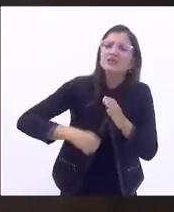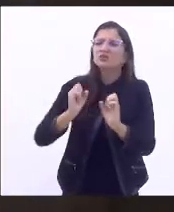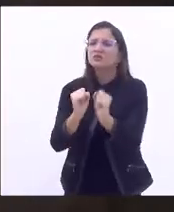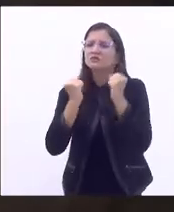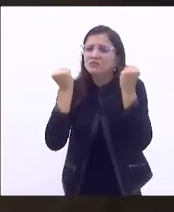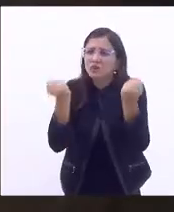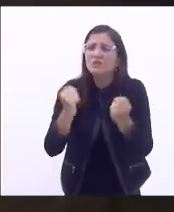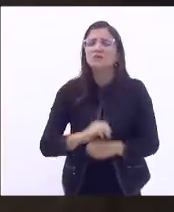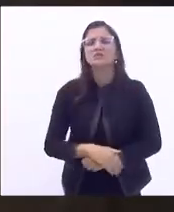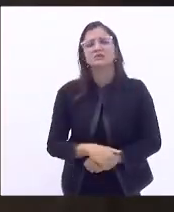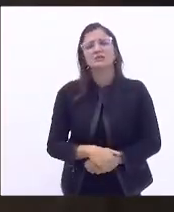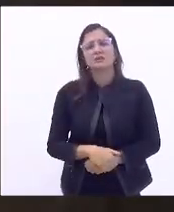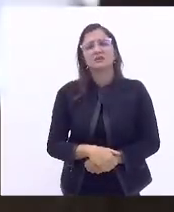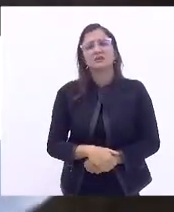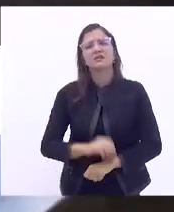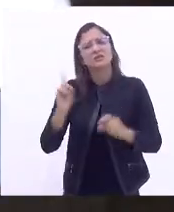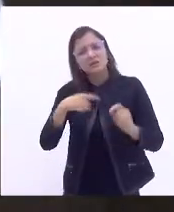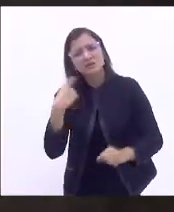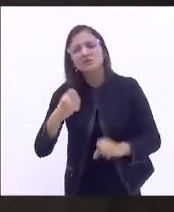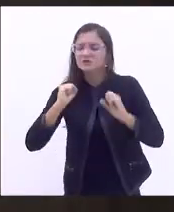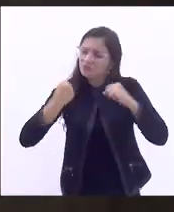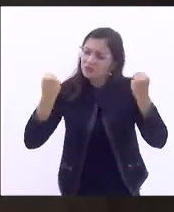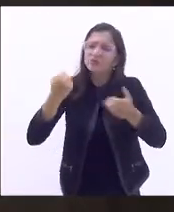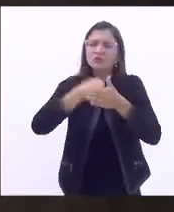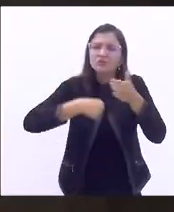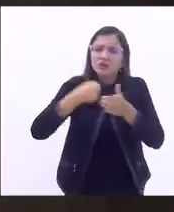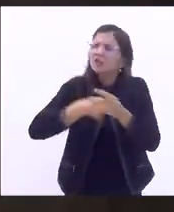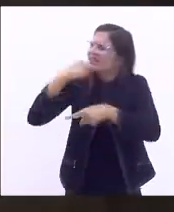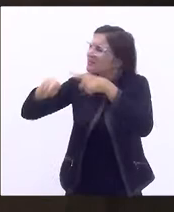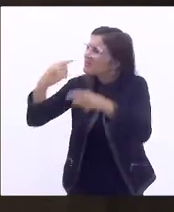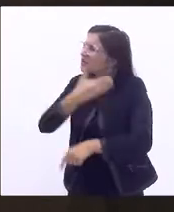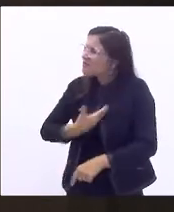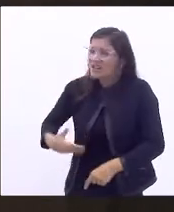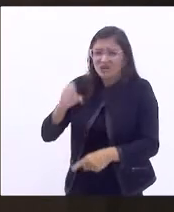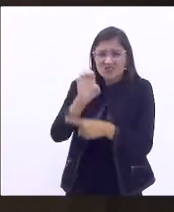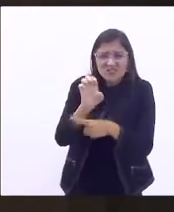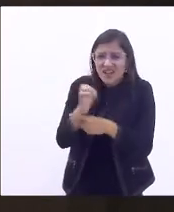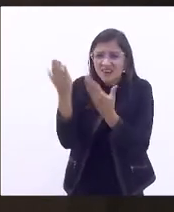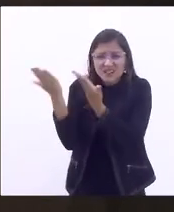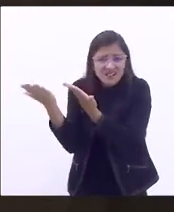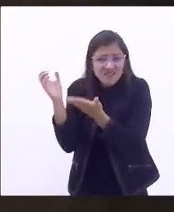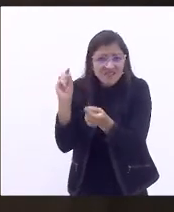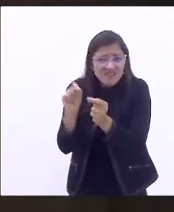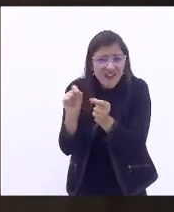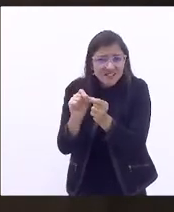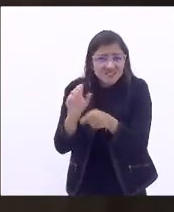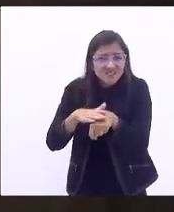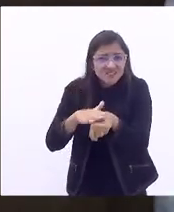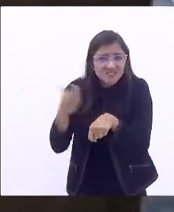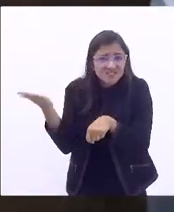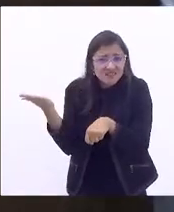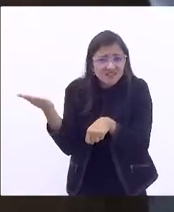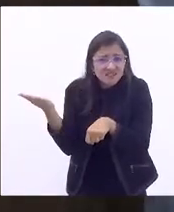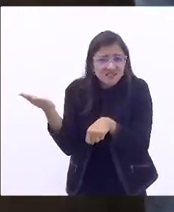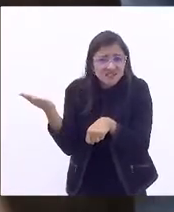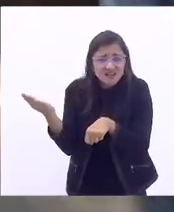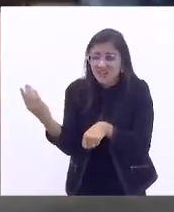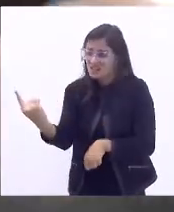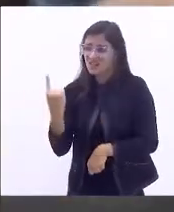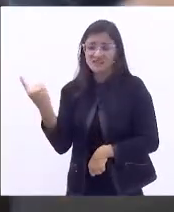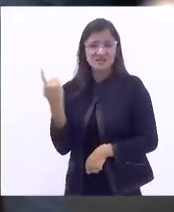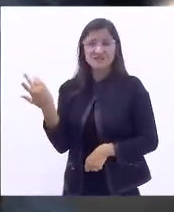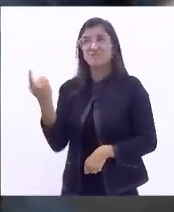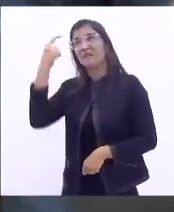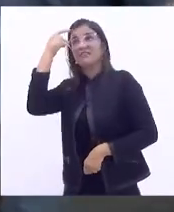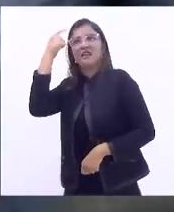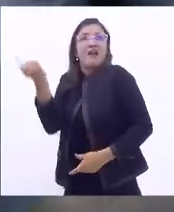lixão de paciência. Aí vem depois o governador do estado e faz um ato. Um ato individual, chamado